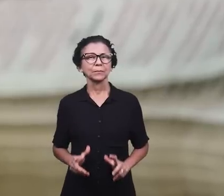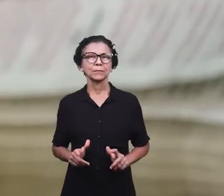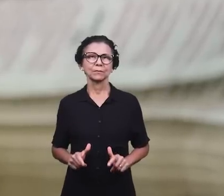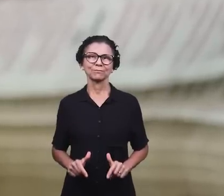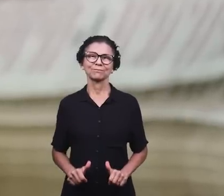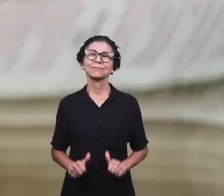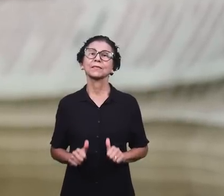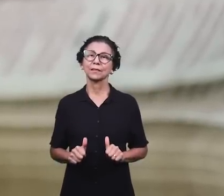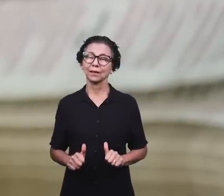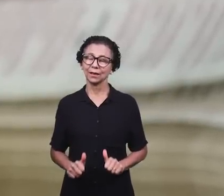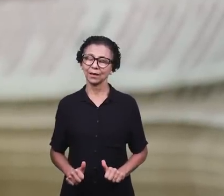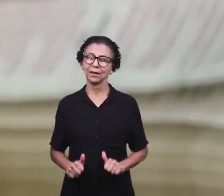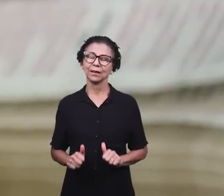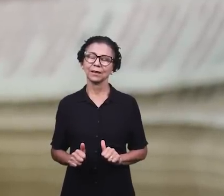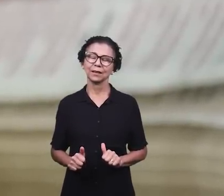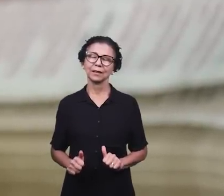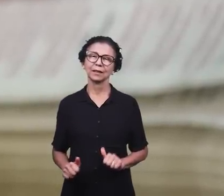purificar.